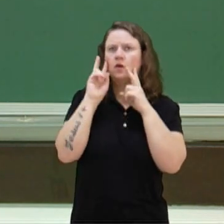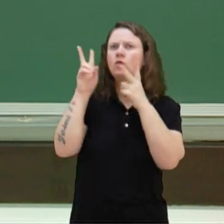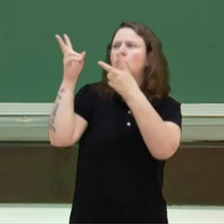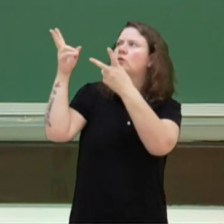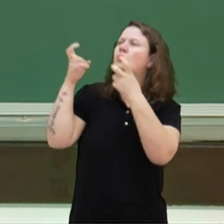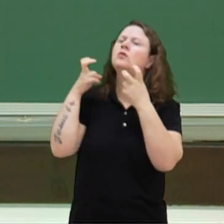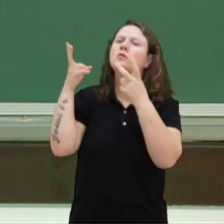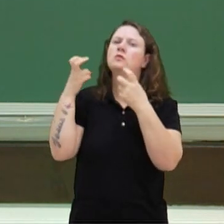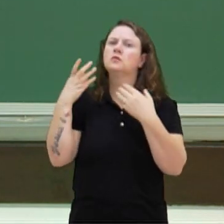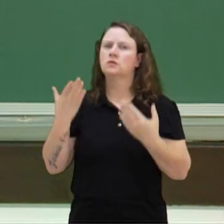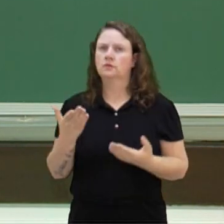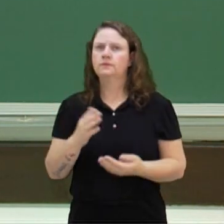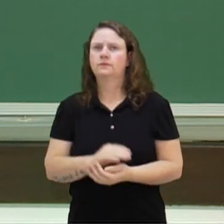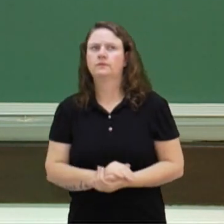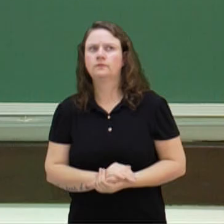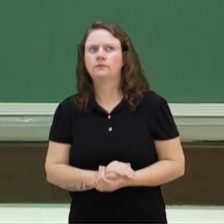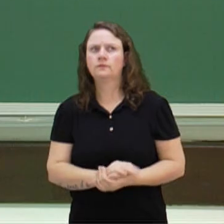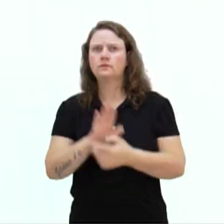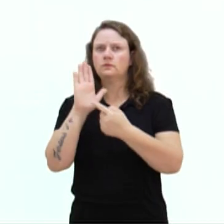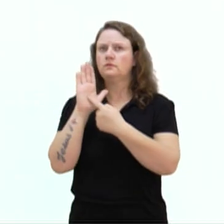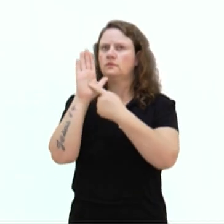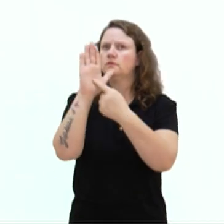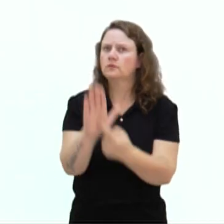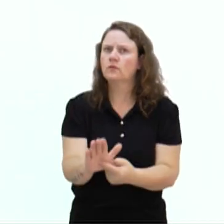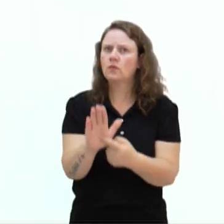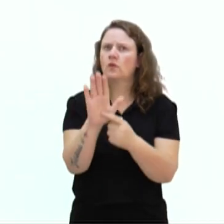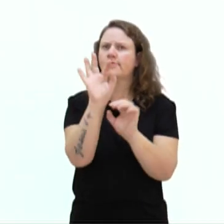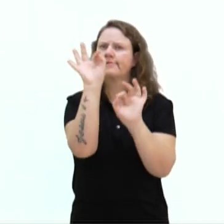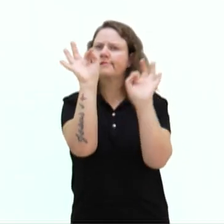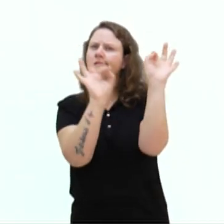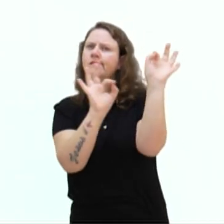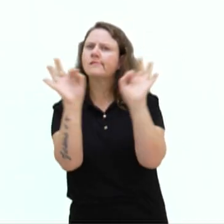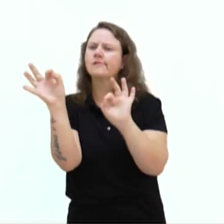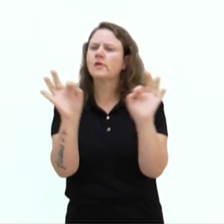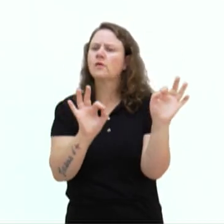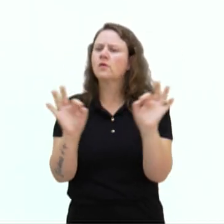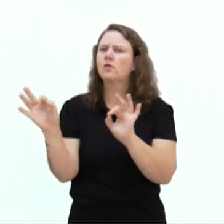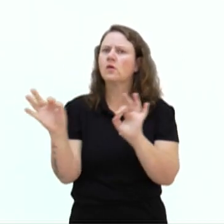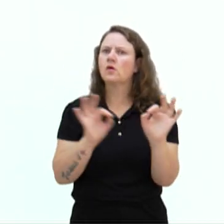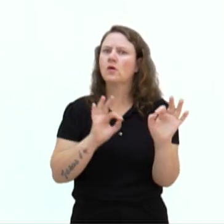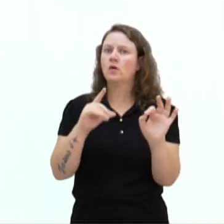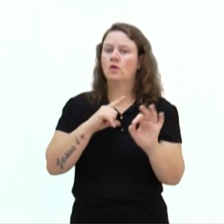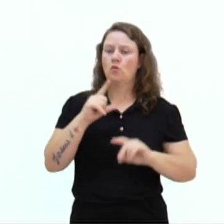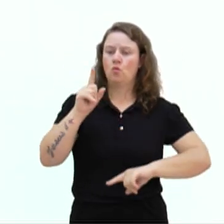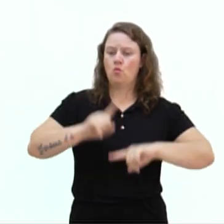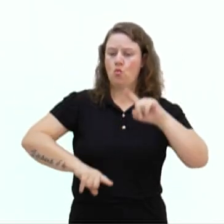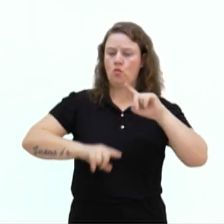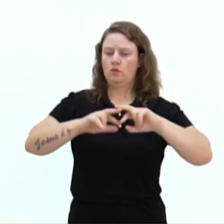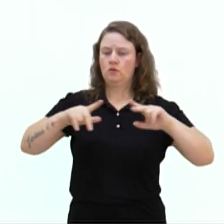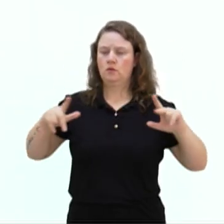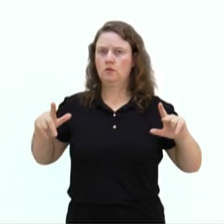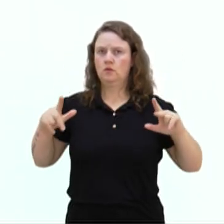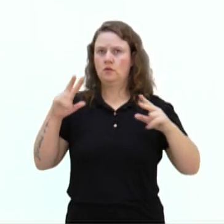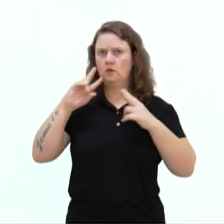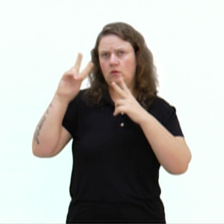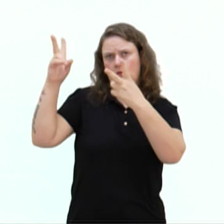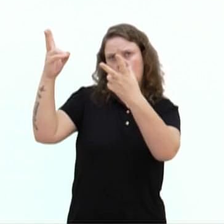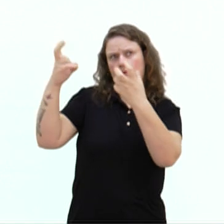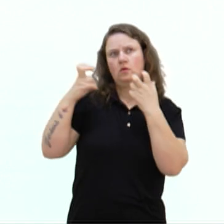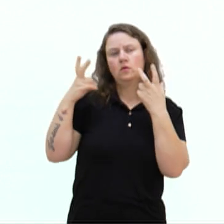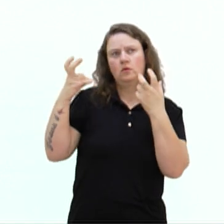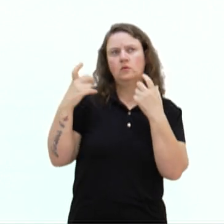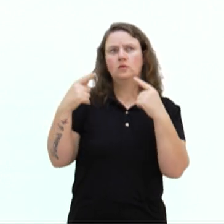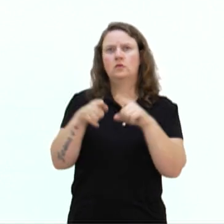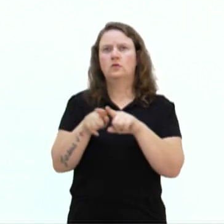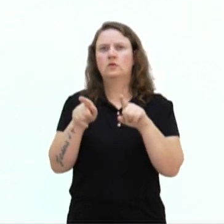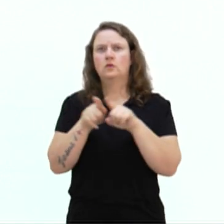Observe, ele é apresentado em forma de um esquema. Ele vai usar de recursos gráficos, né? Observe, são